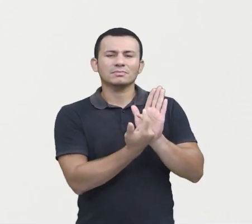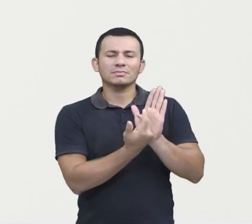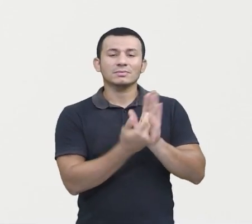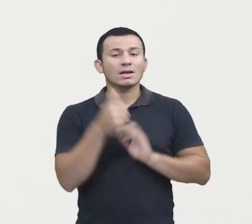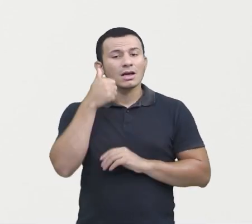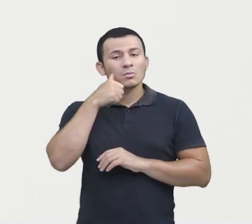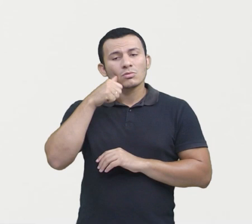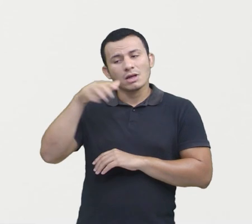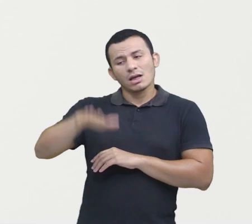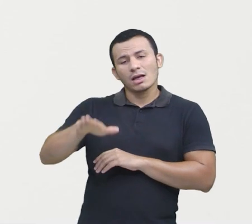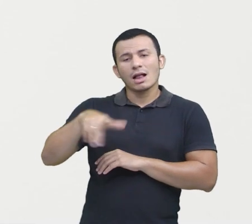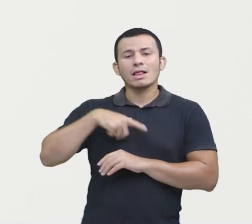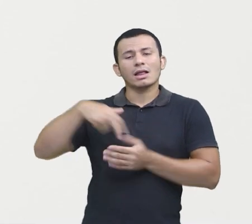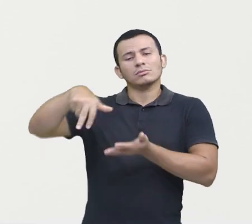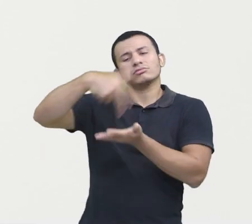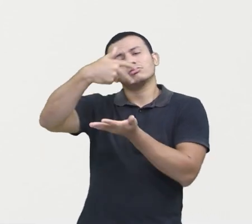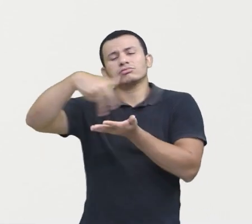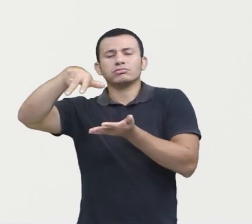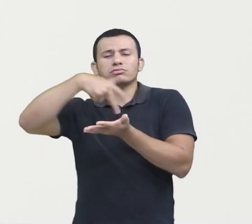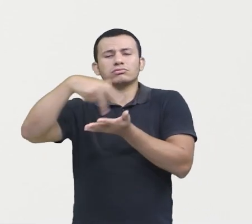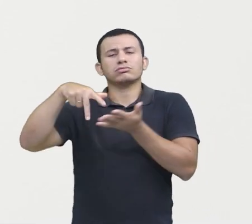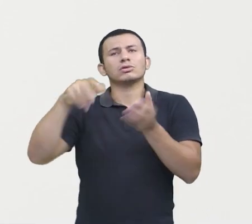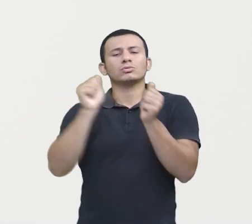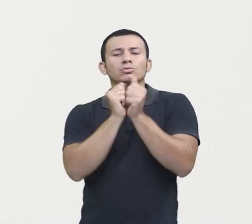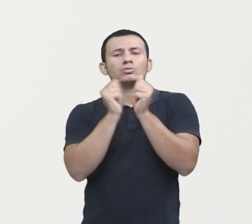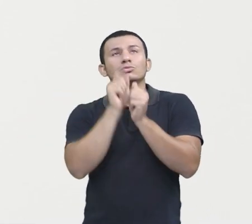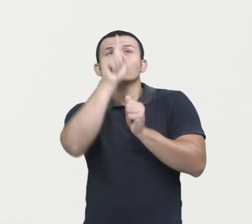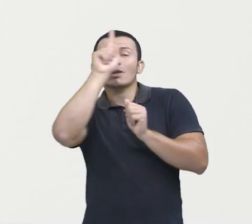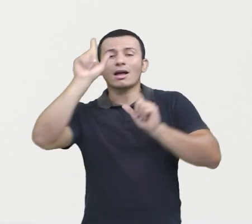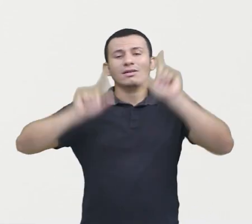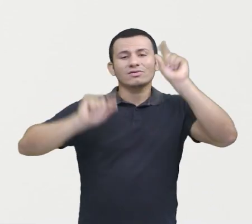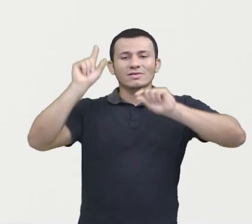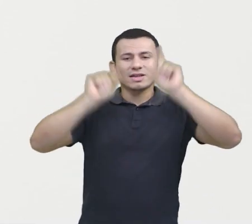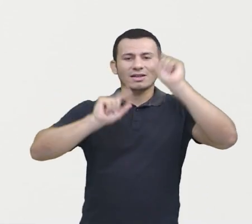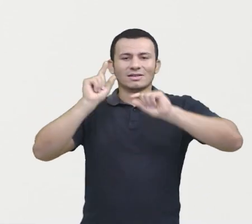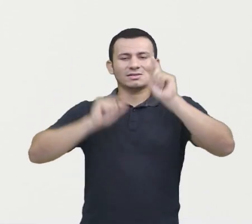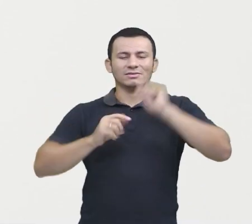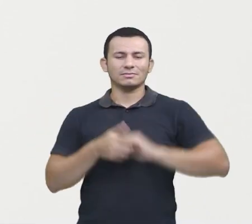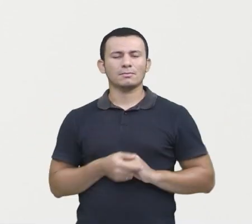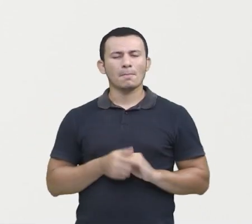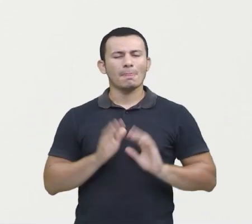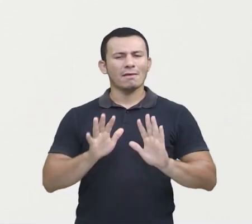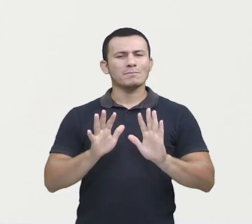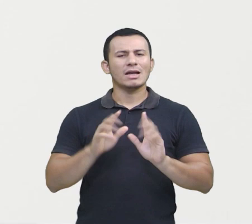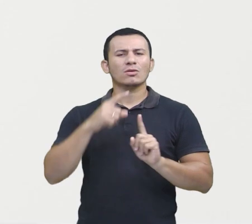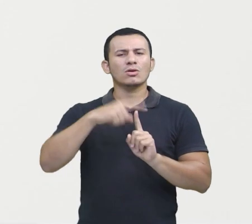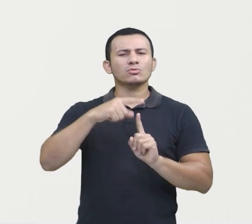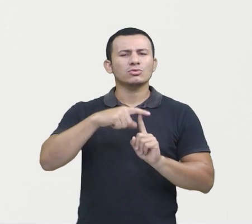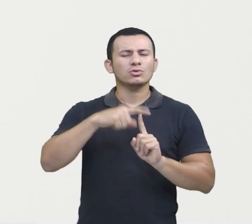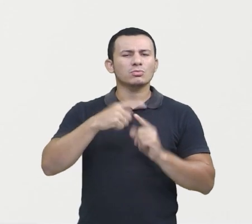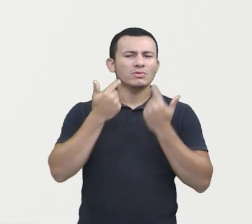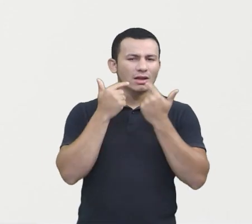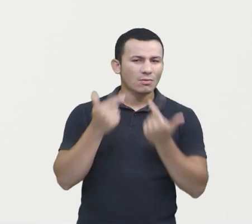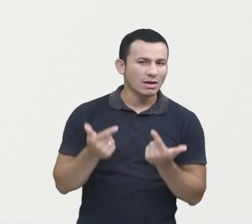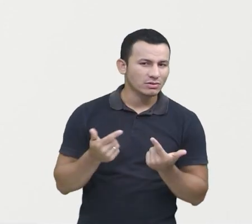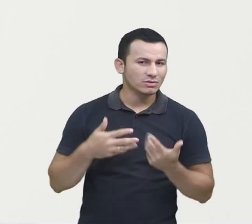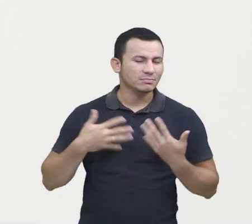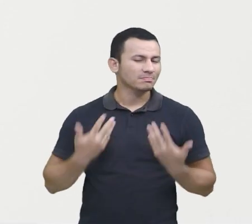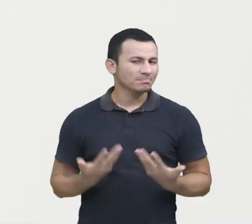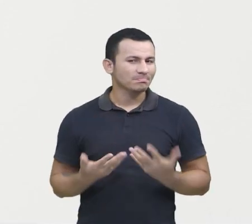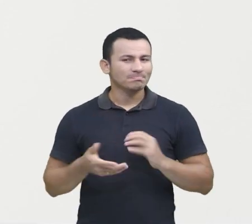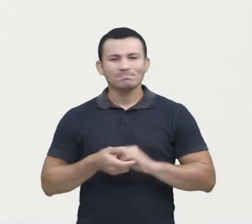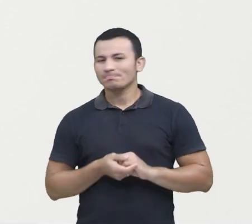as estrelas. Mas como se chama esse tipo de linguagem? É a linguagem o quê?